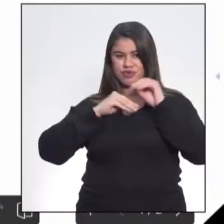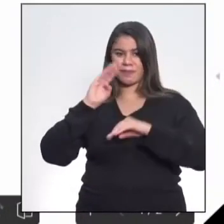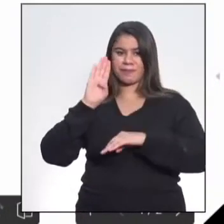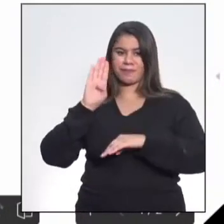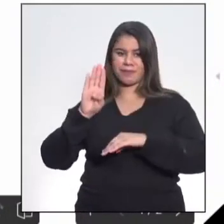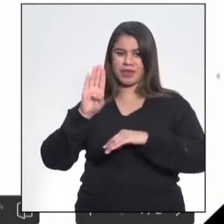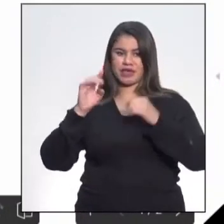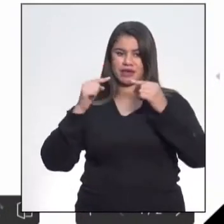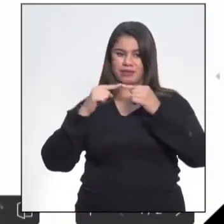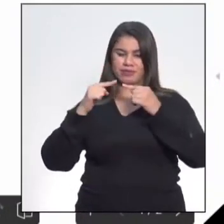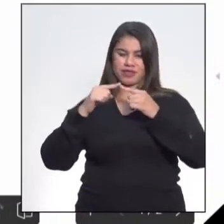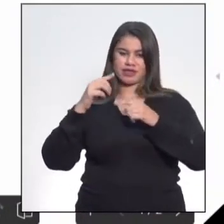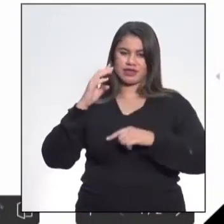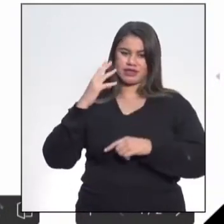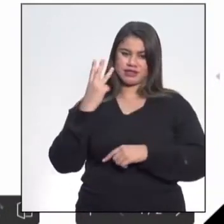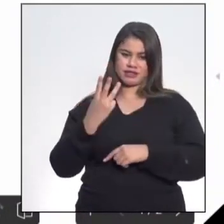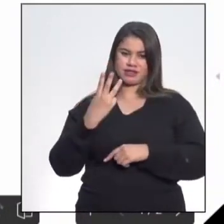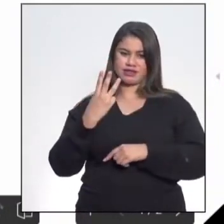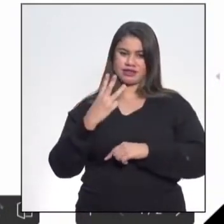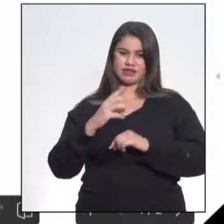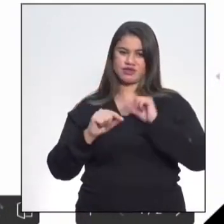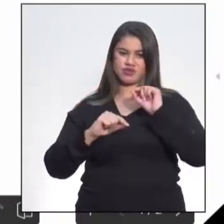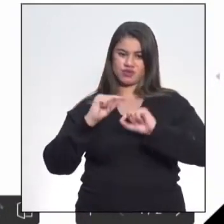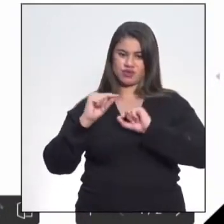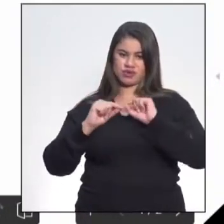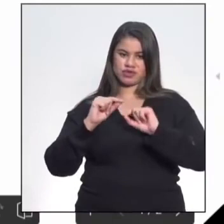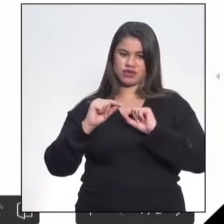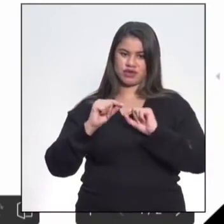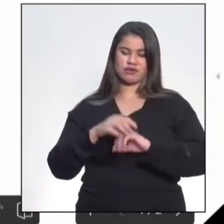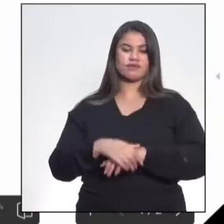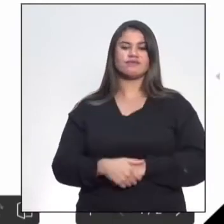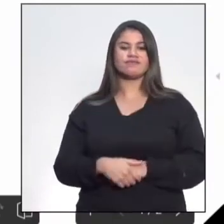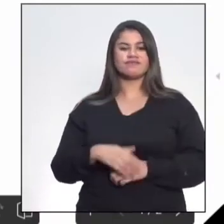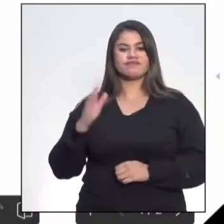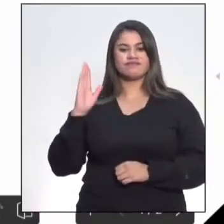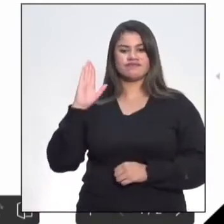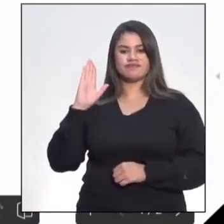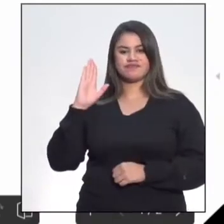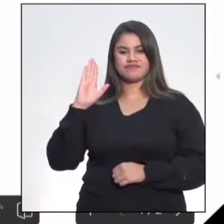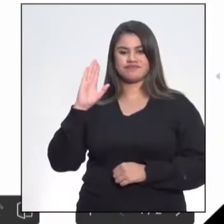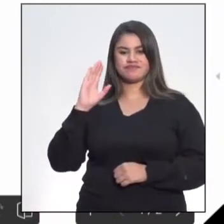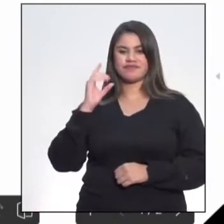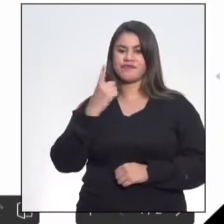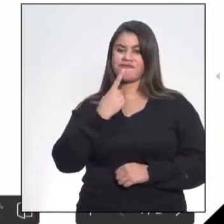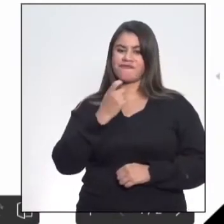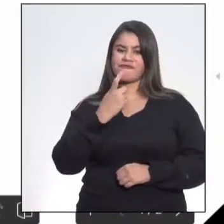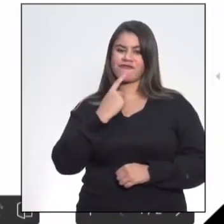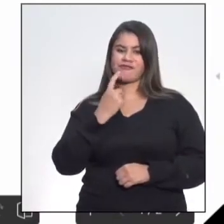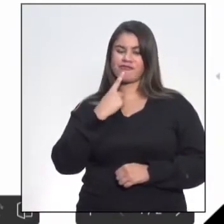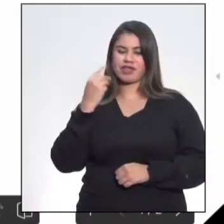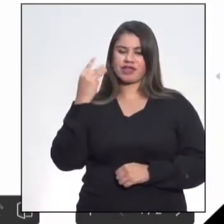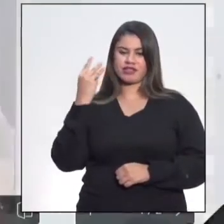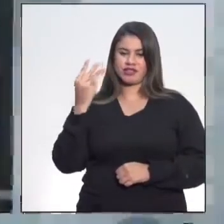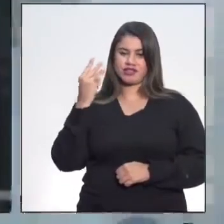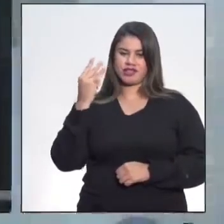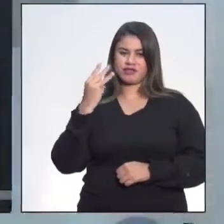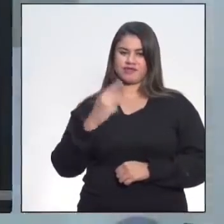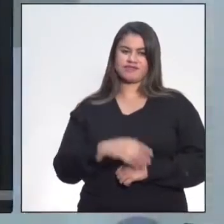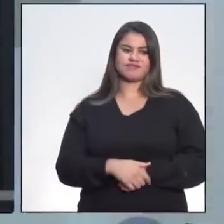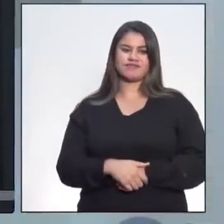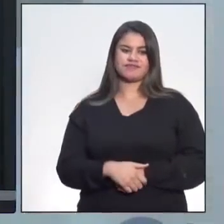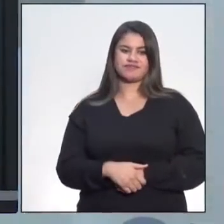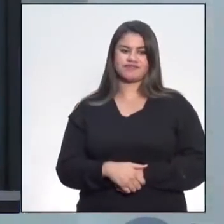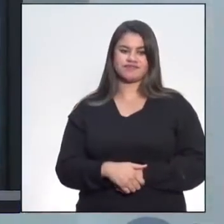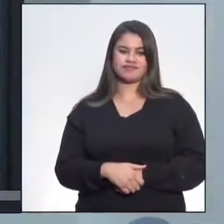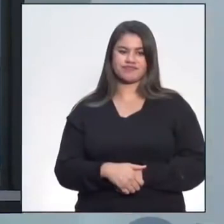é 3. Olha, significa que o meu ponto está exatamente aqui, ó, em cima do eixo Y no 3. Tudo bem? Tá.